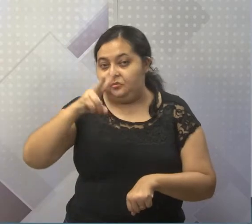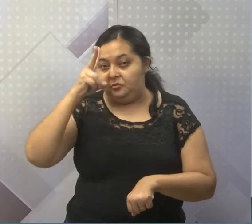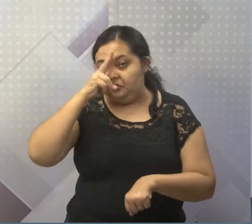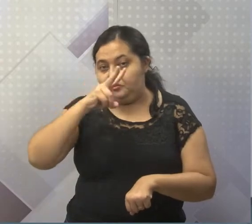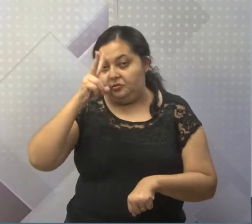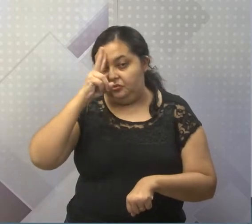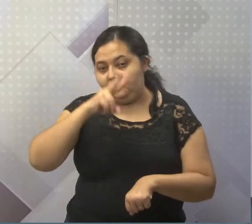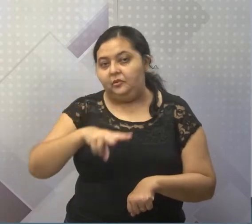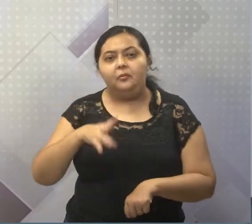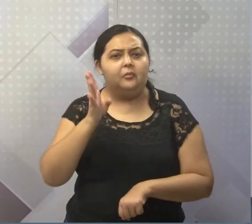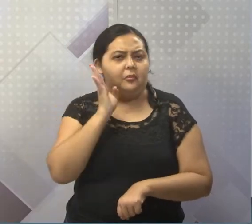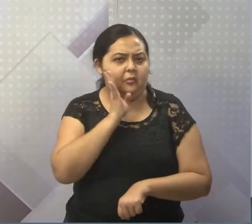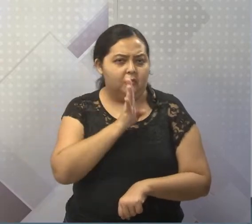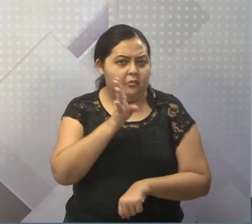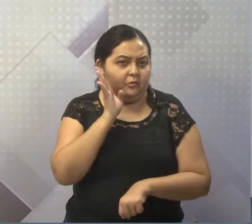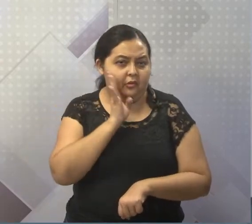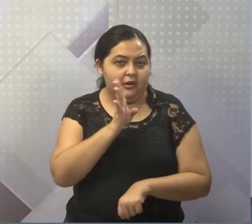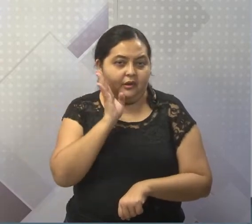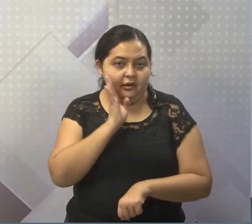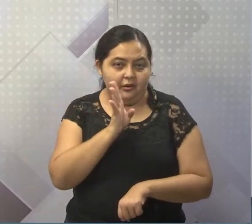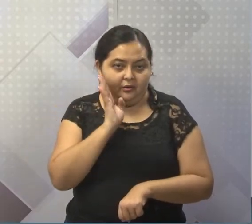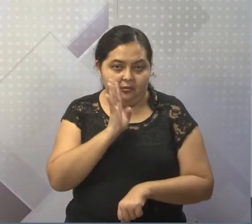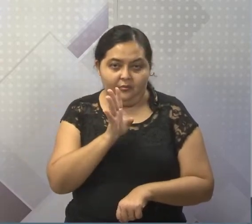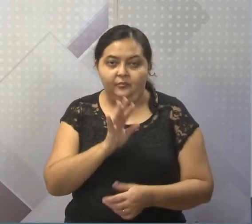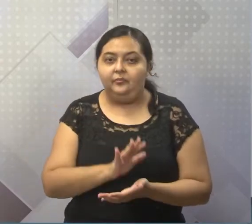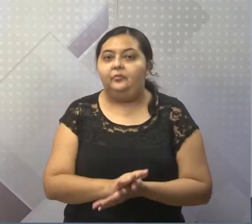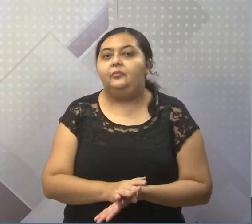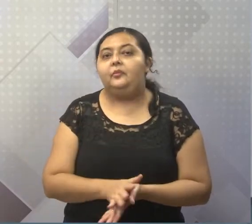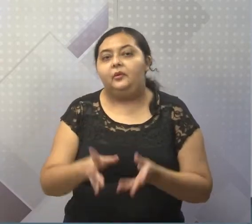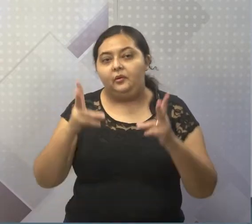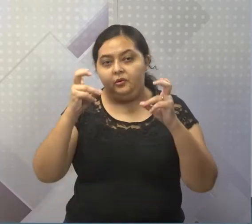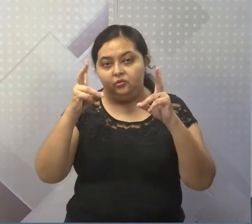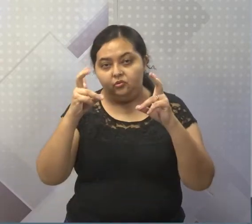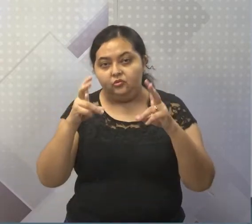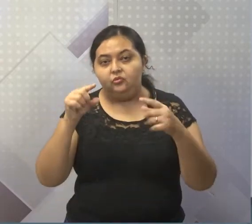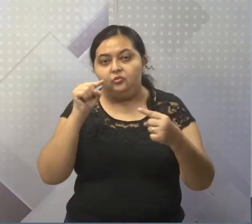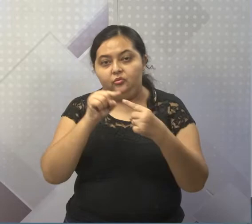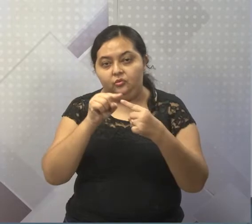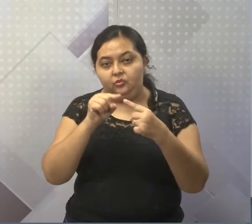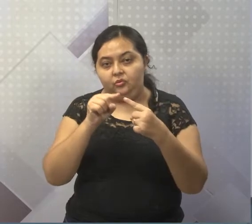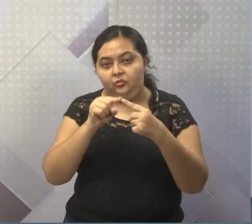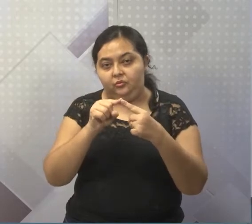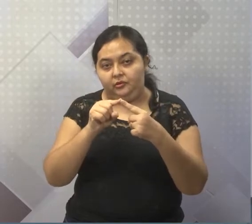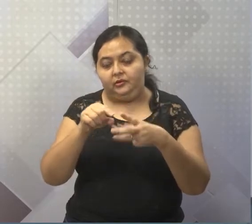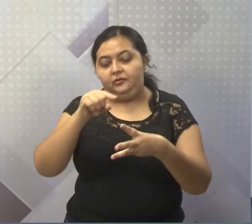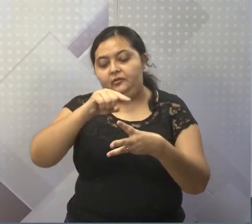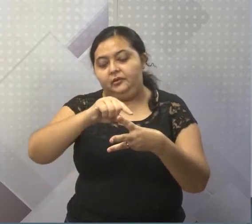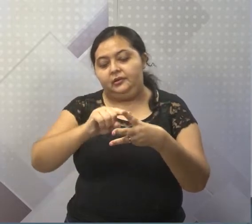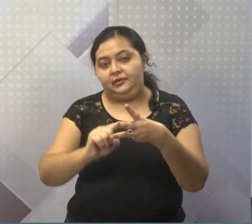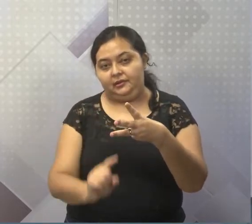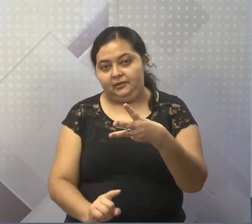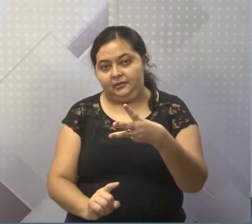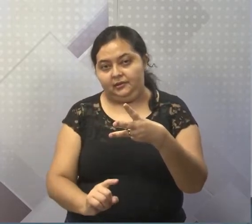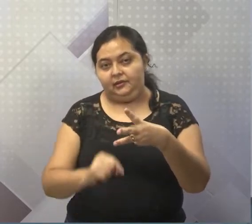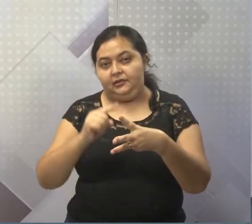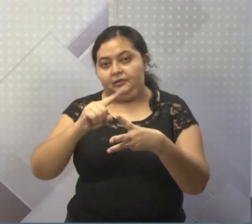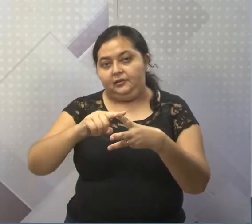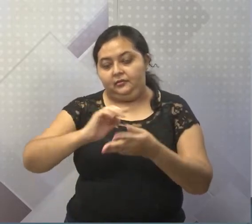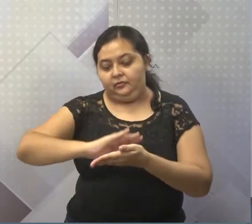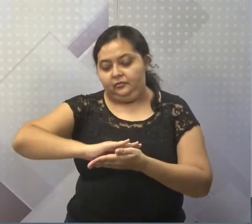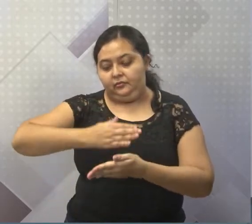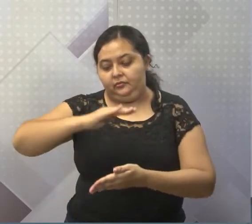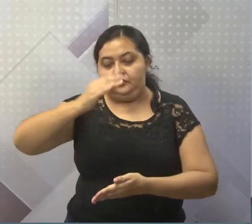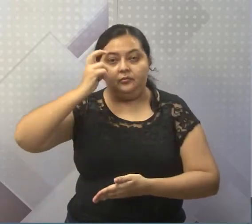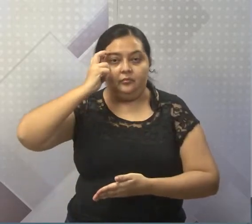e eu acho muito bacana mas esse assunto ele é muito específico gente porque eu vou falar de três três períodos vamos dizer assim vou falar do